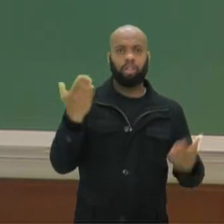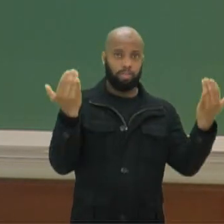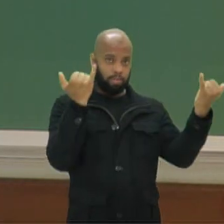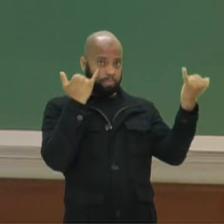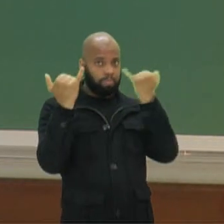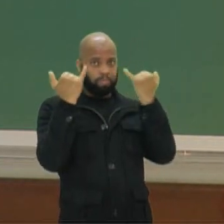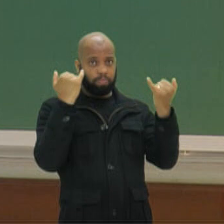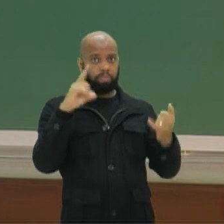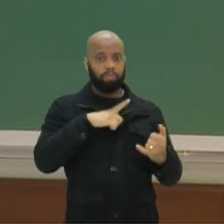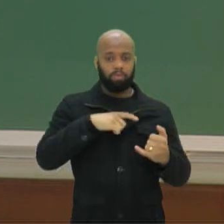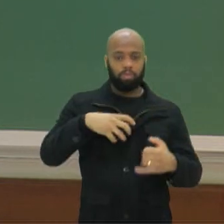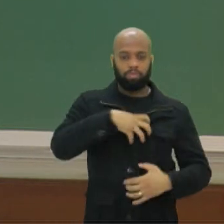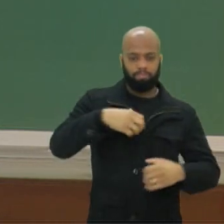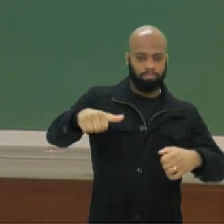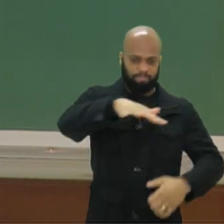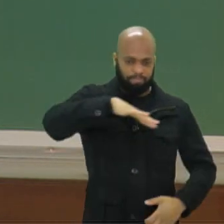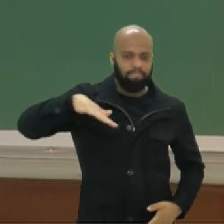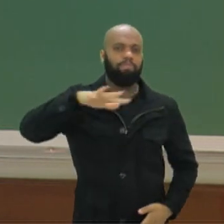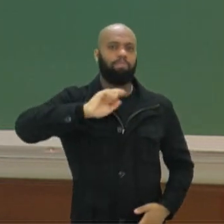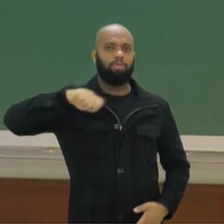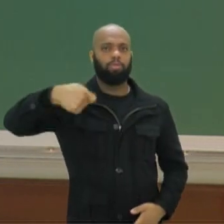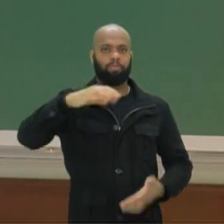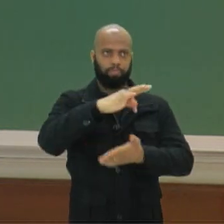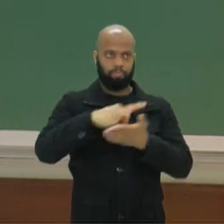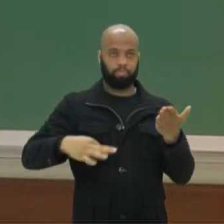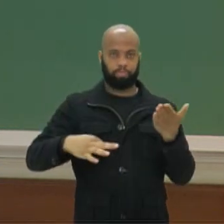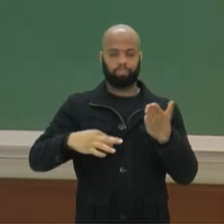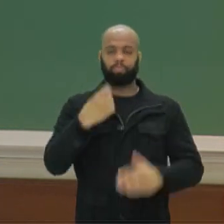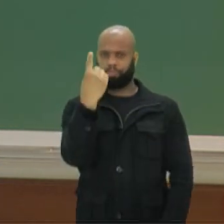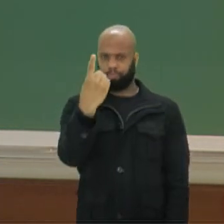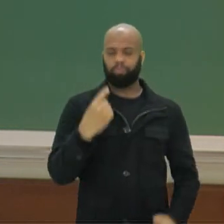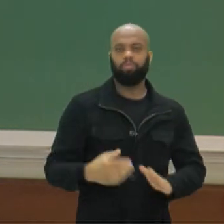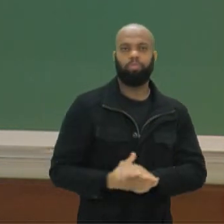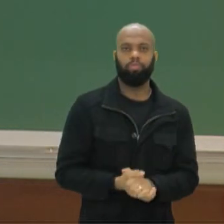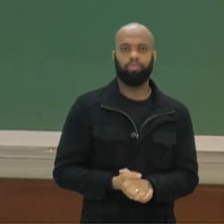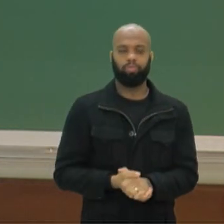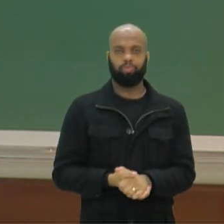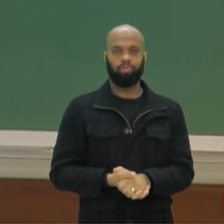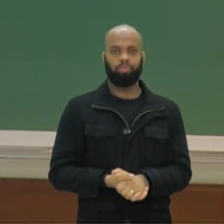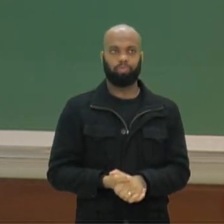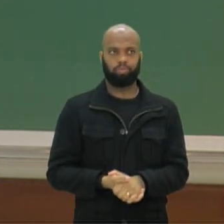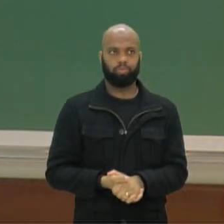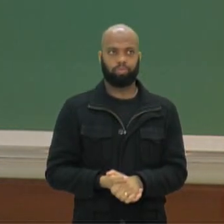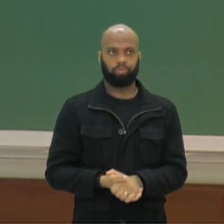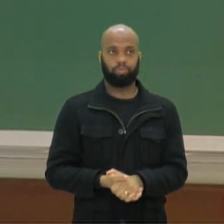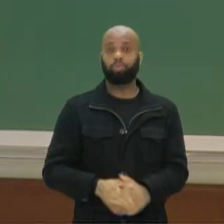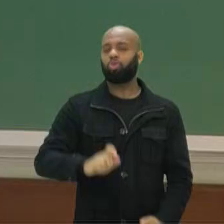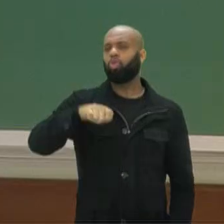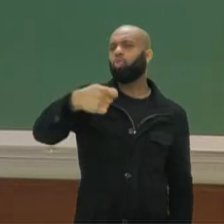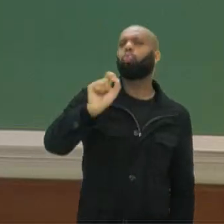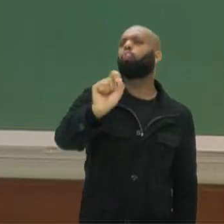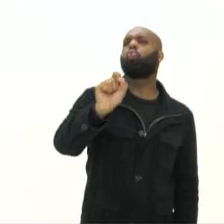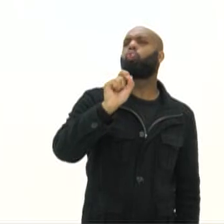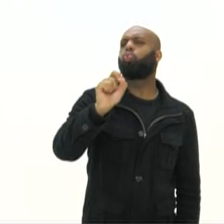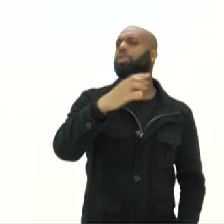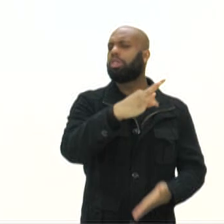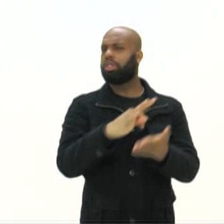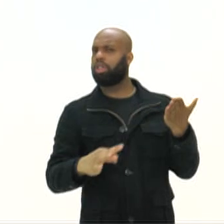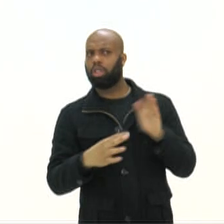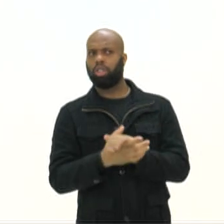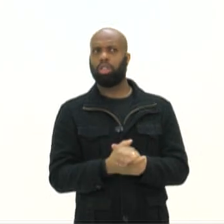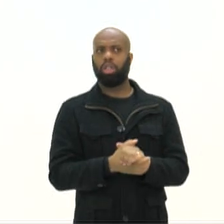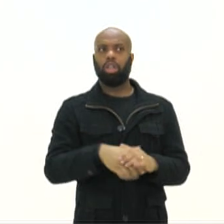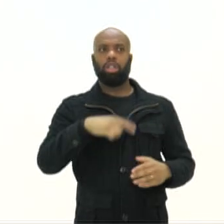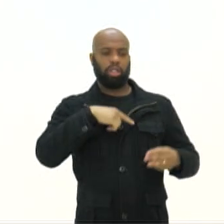informação mais geral sobre o texto. Number 1. What is the text about? Sobre o que é o texto? Tenho